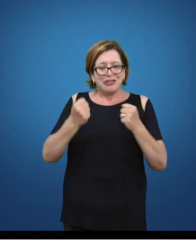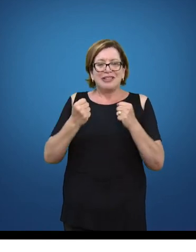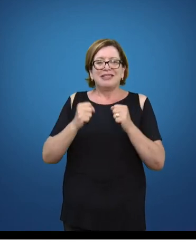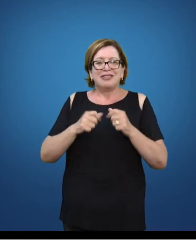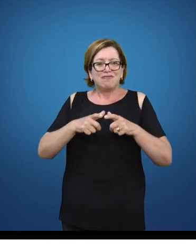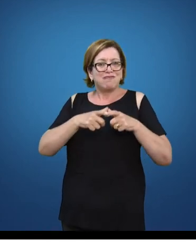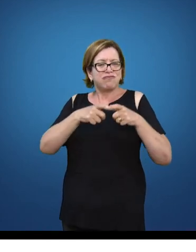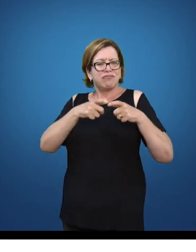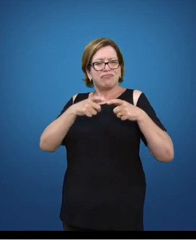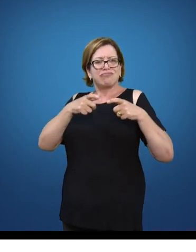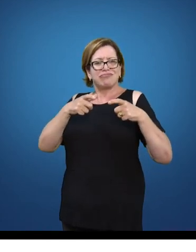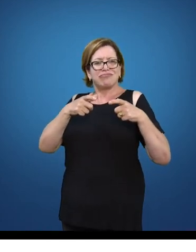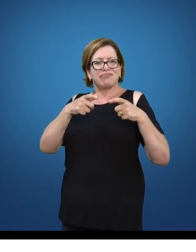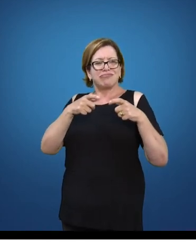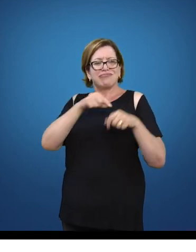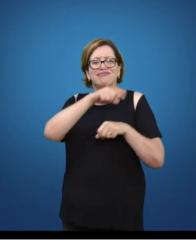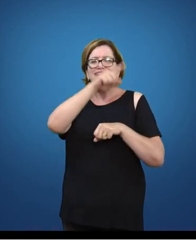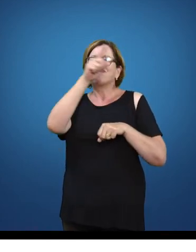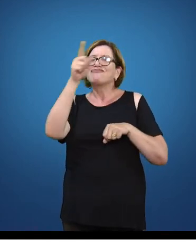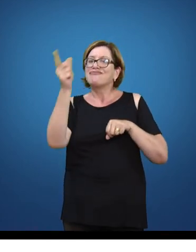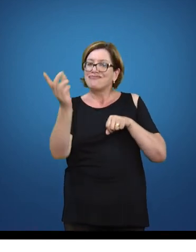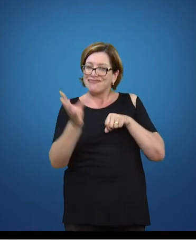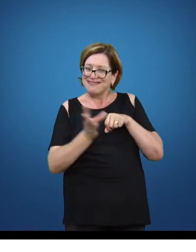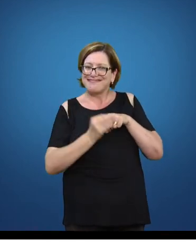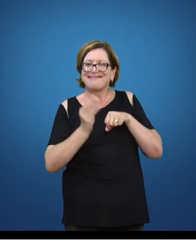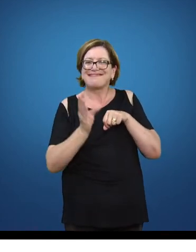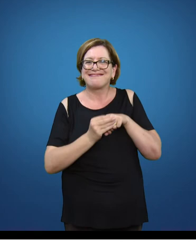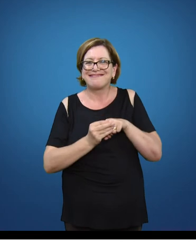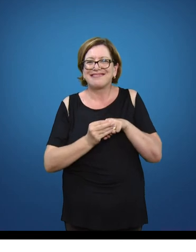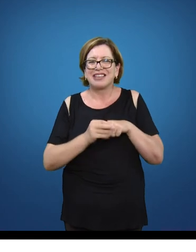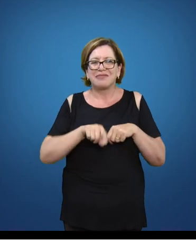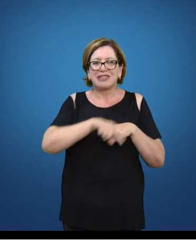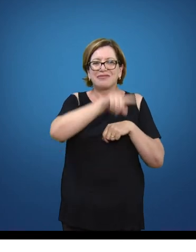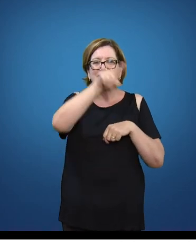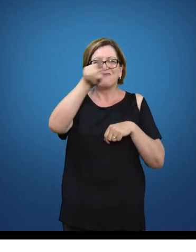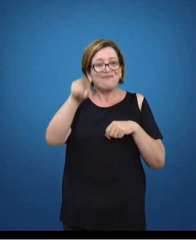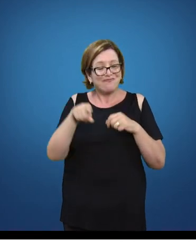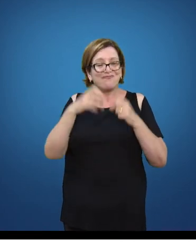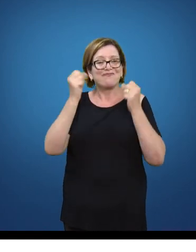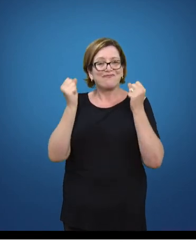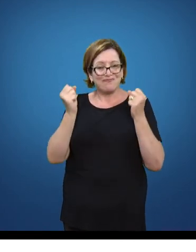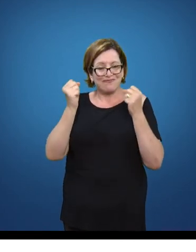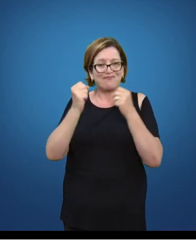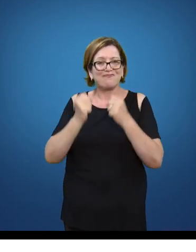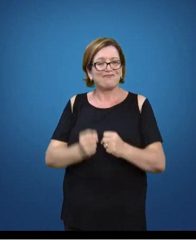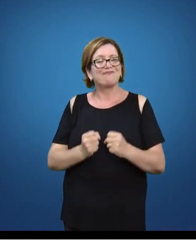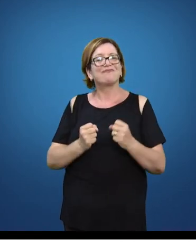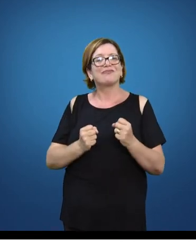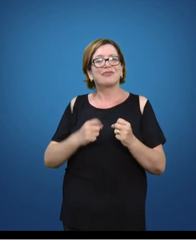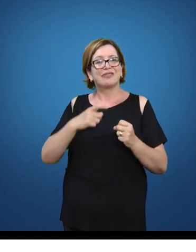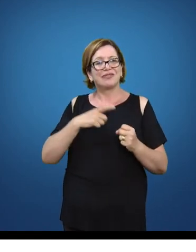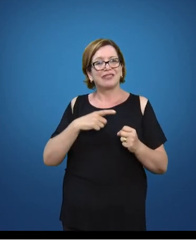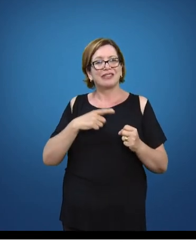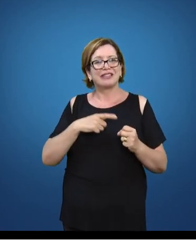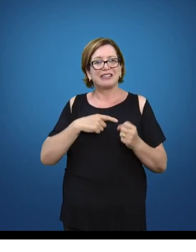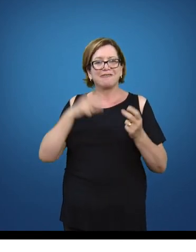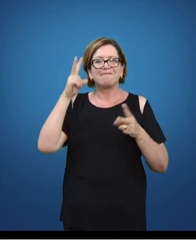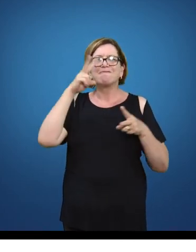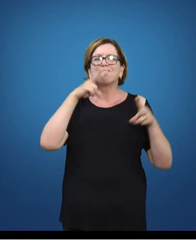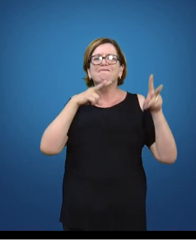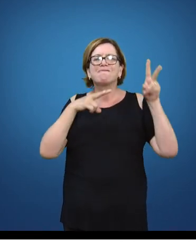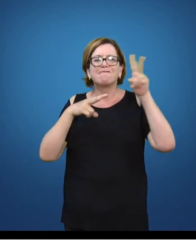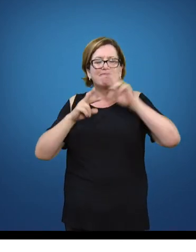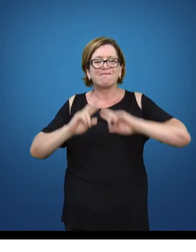bastante os conhecimentos de vocês para que vocês possam então é ter esse olhar